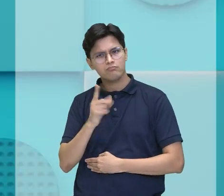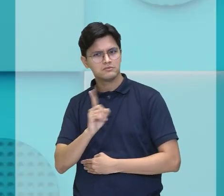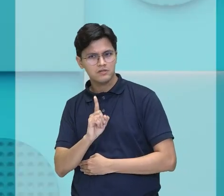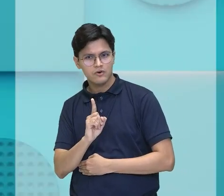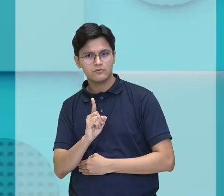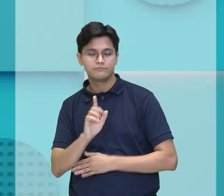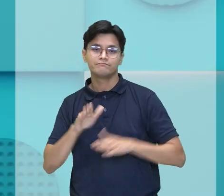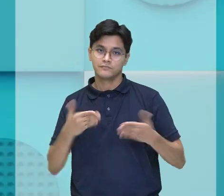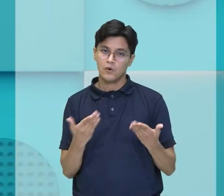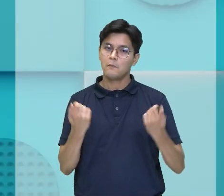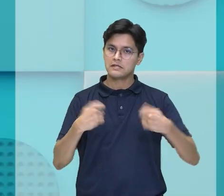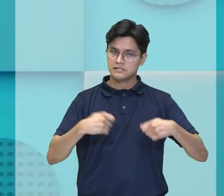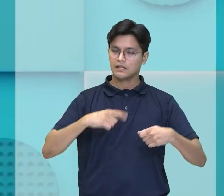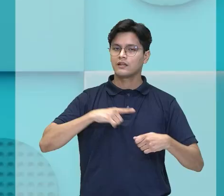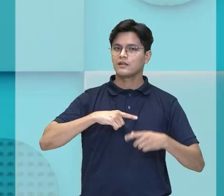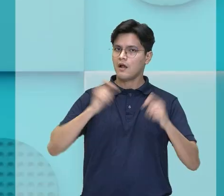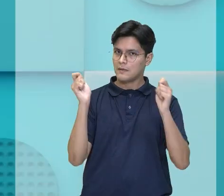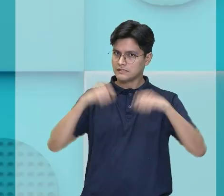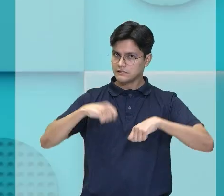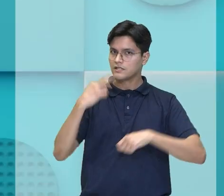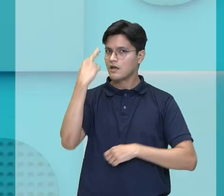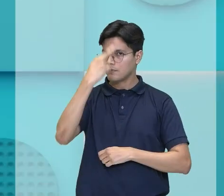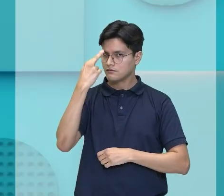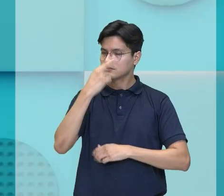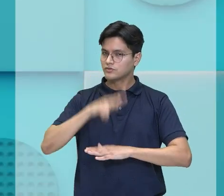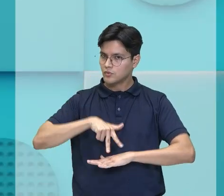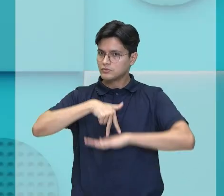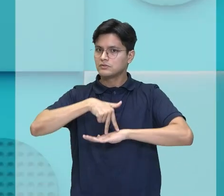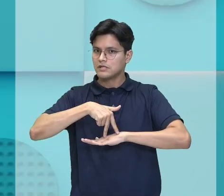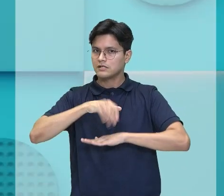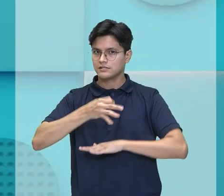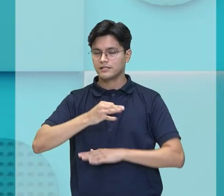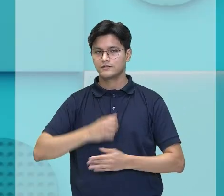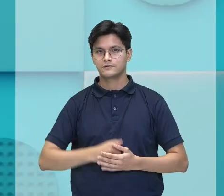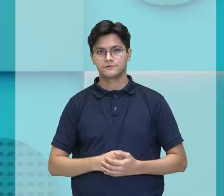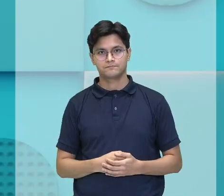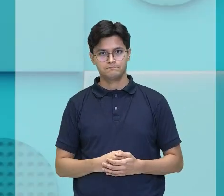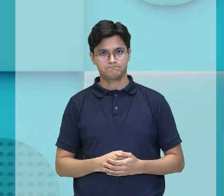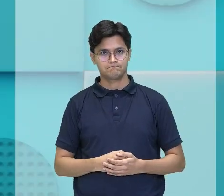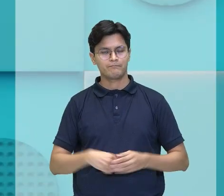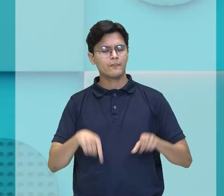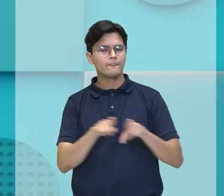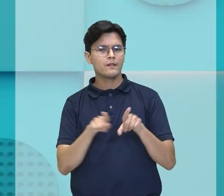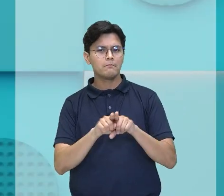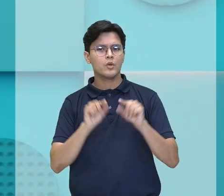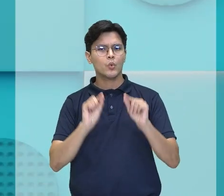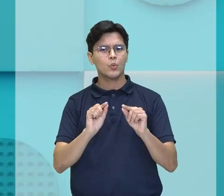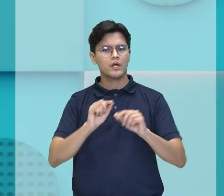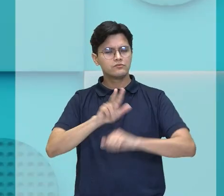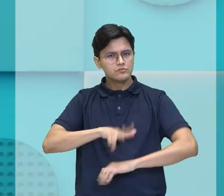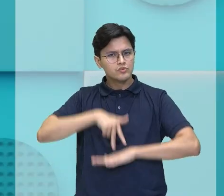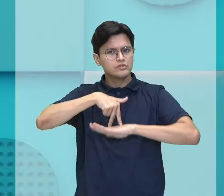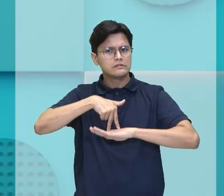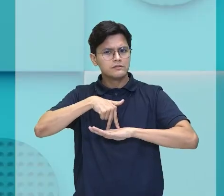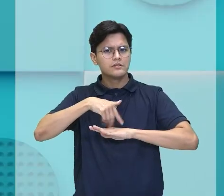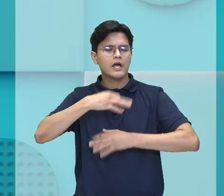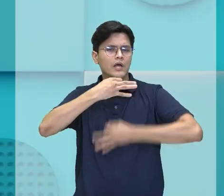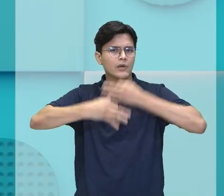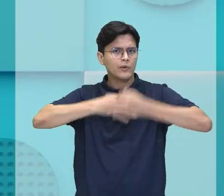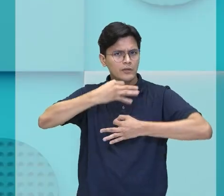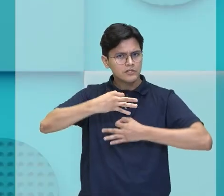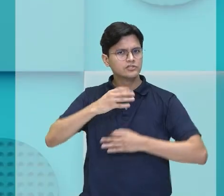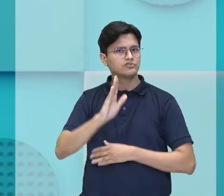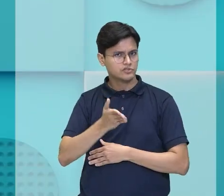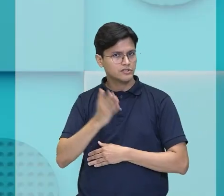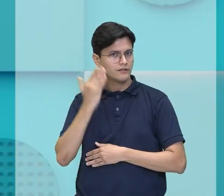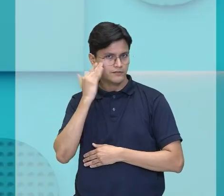de forma geral. Dentro dessa parte de posicionar-se criticamente, né, dentro da opinião, nós já entendemos